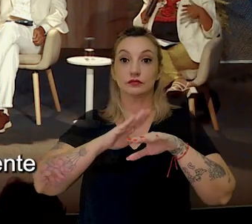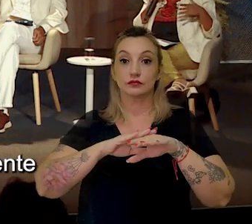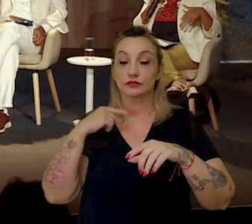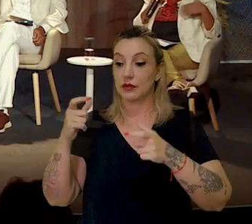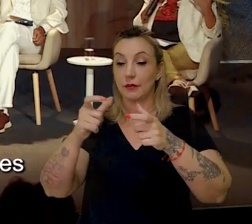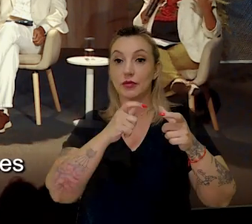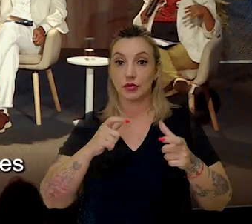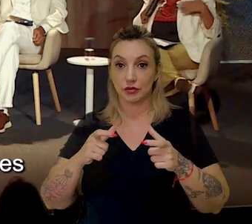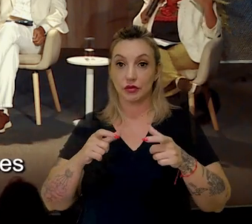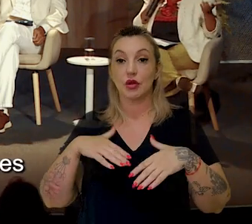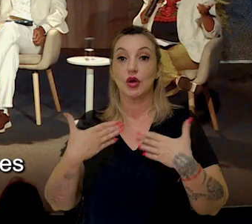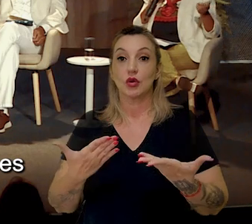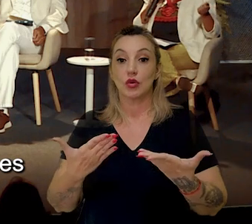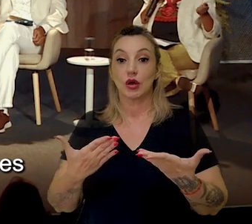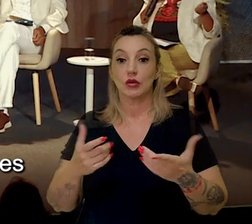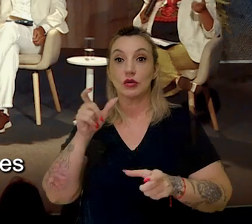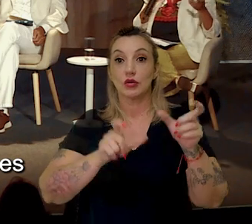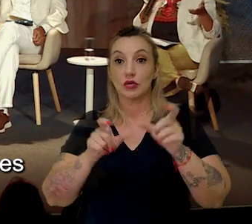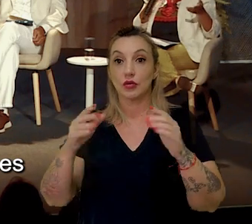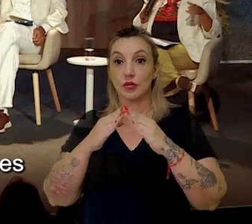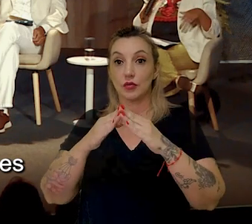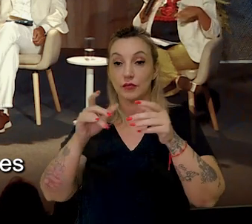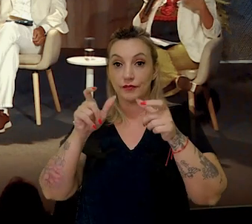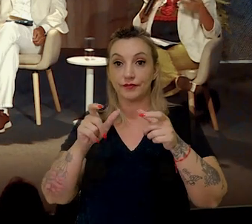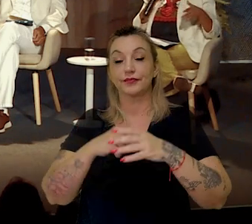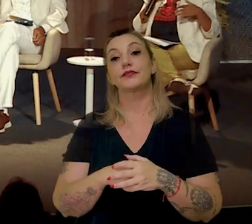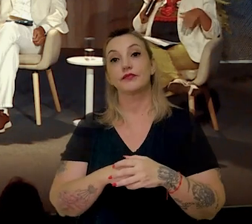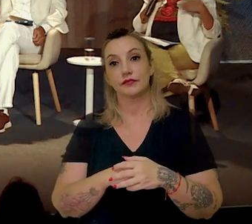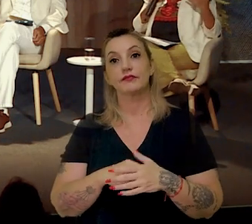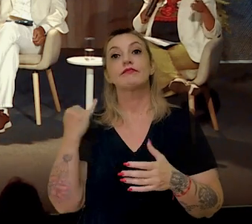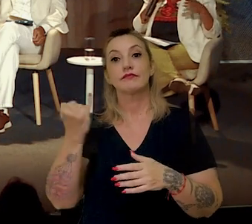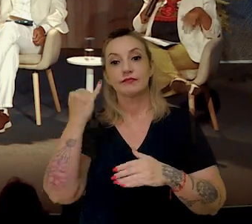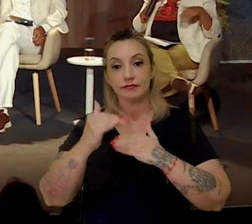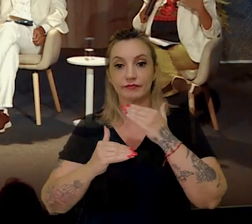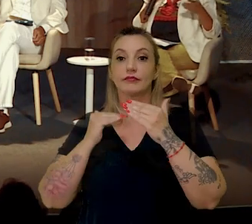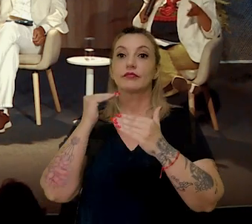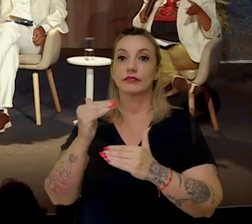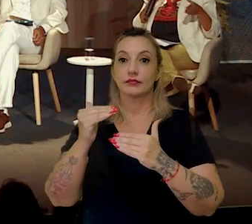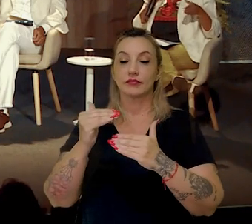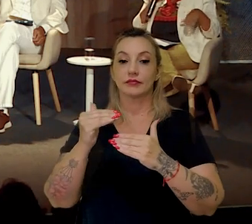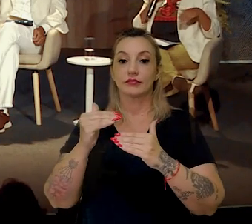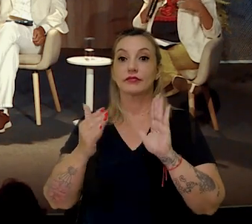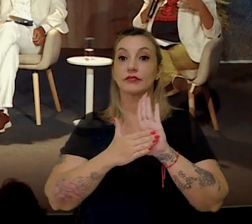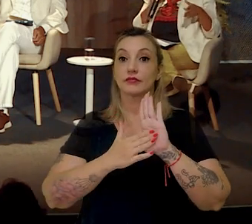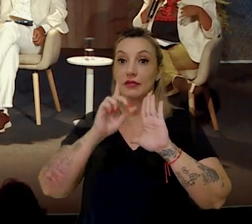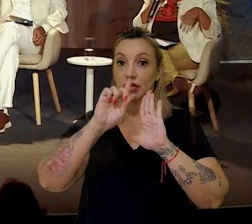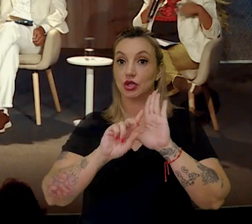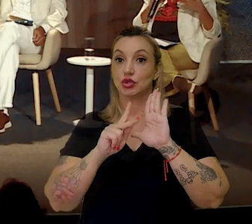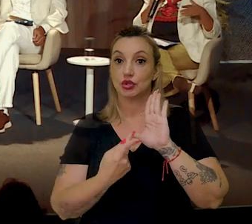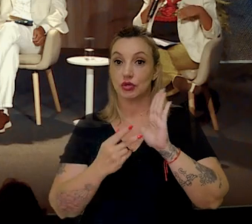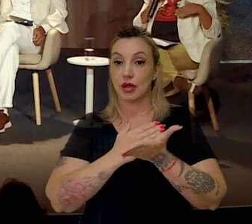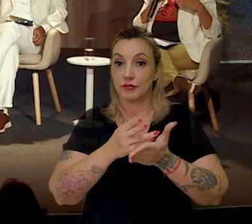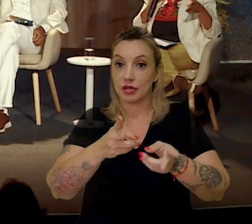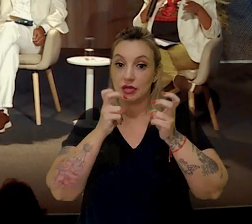nossos territórios e quais são os corpos que habitam esses territórios é crucial pra gente avançar na aga dos Direitos Humanos a par partir